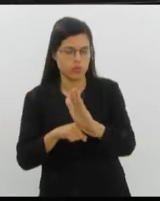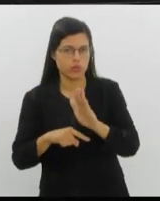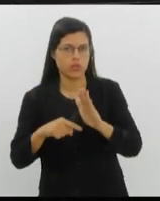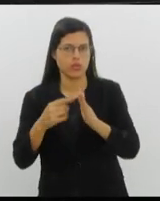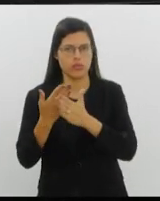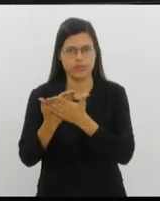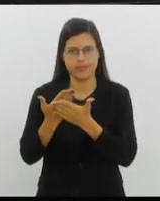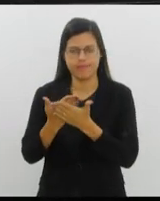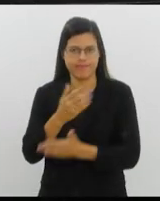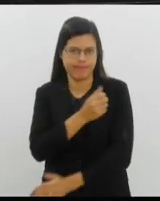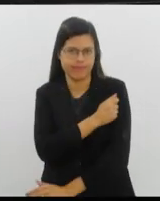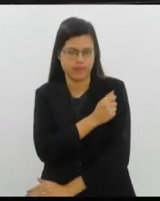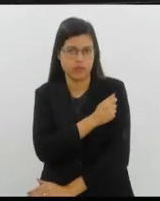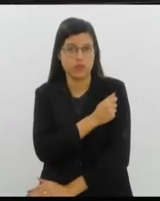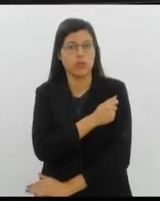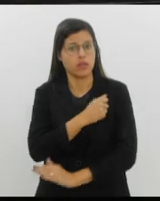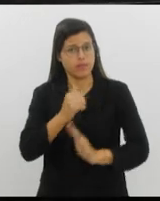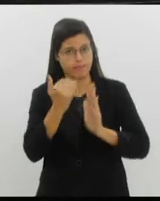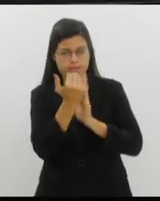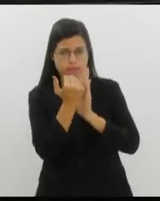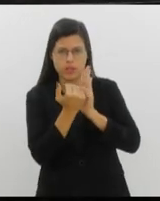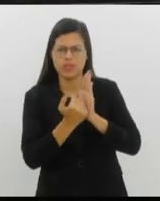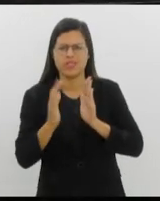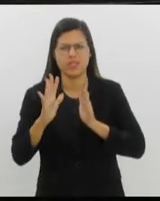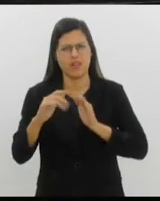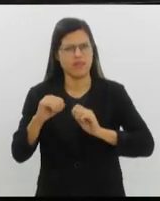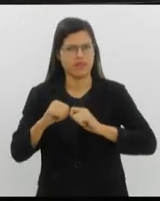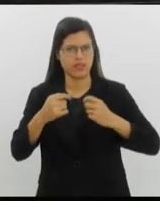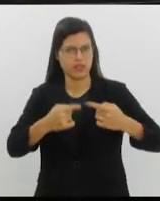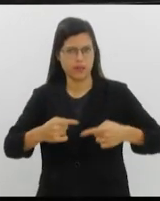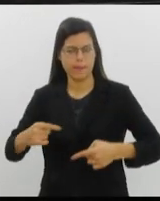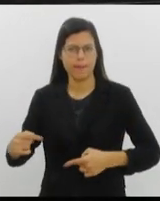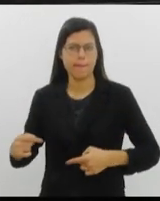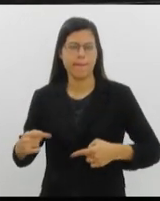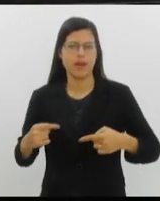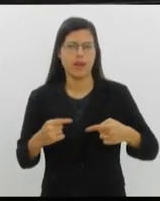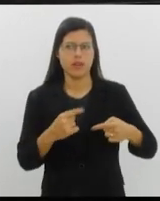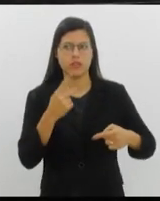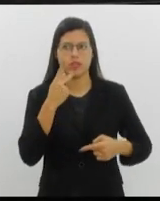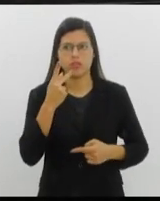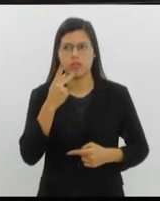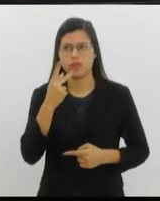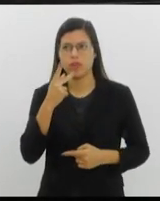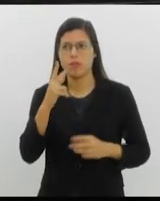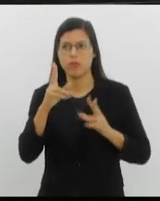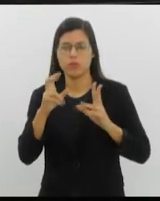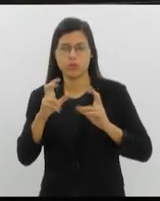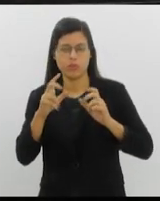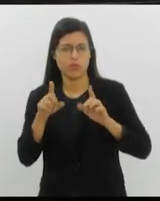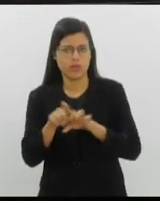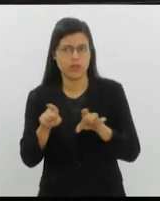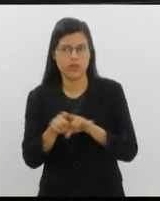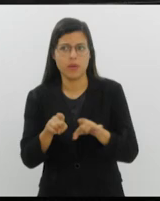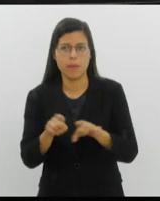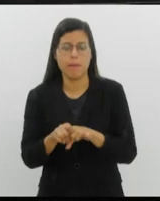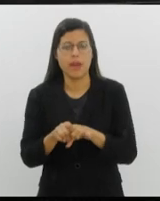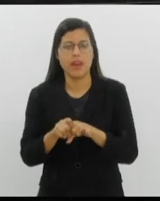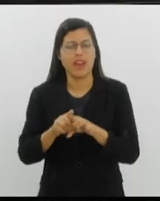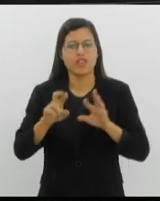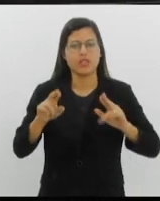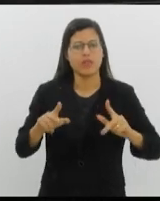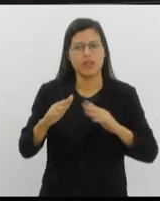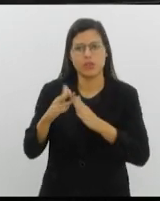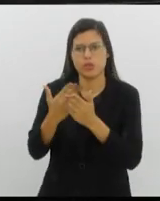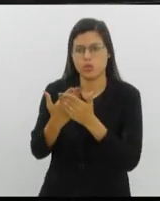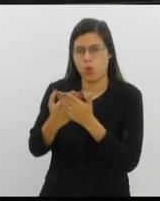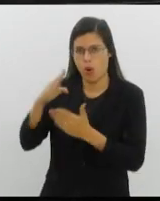que faltam, e a gente já fez esse debate aqui quando falamos da gestão militar. A diferença entre a escola militar do Estado do